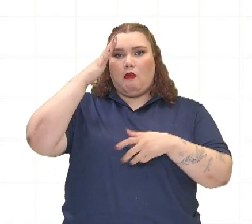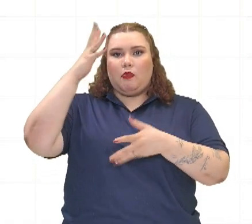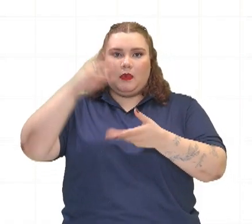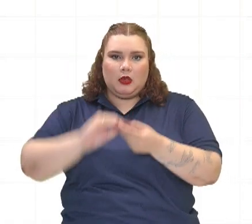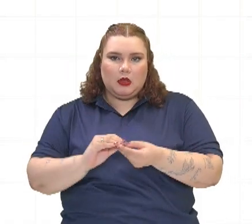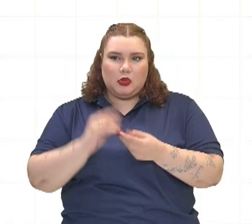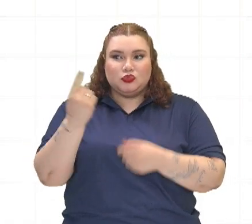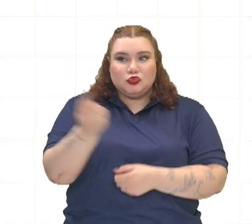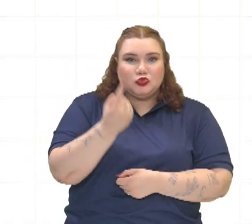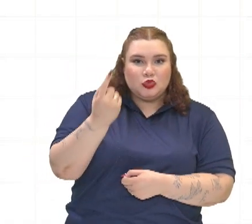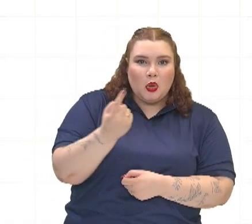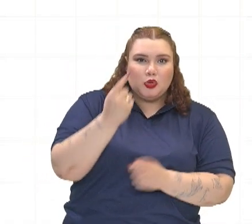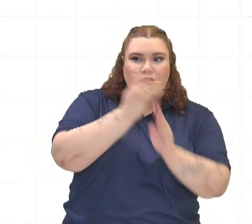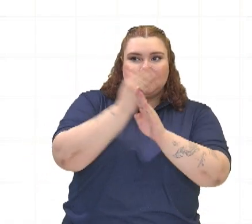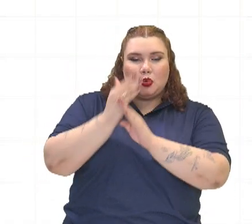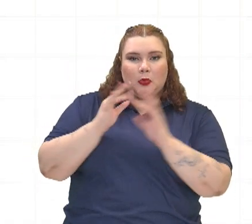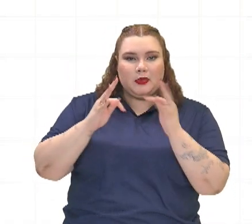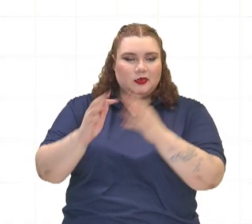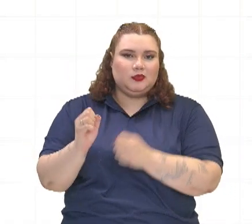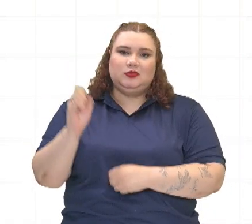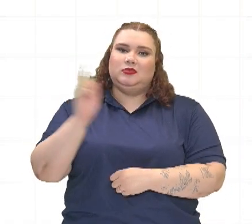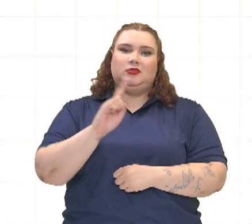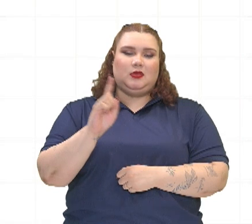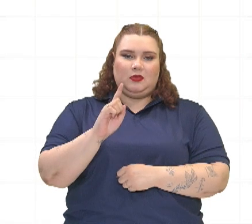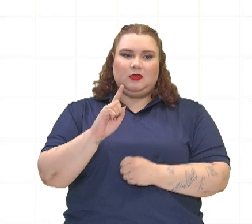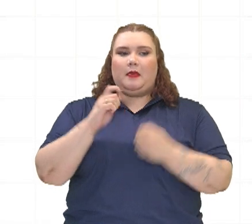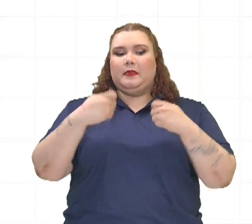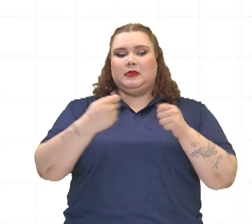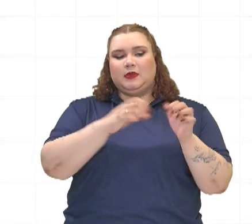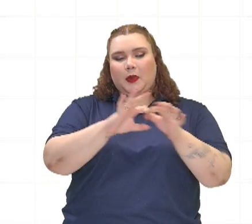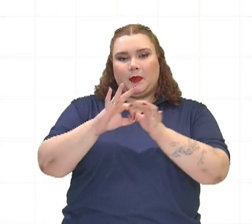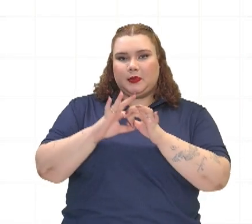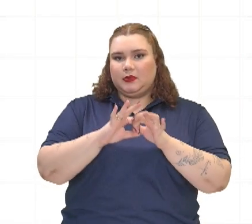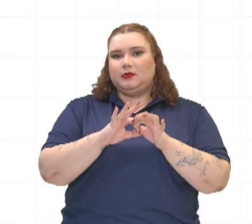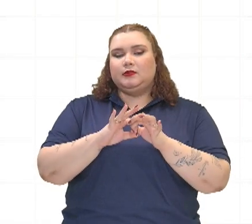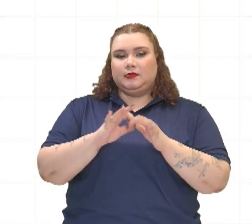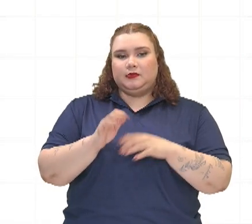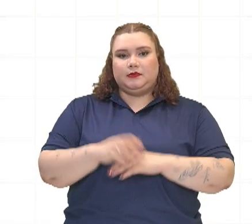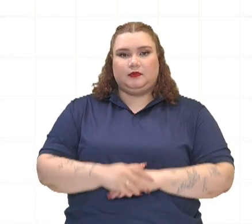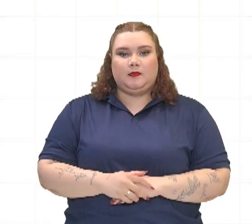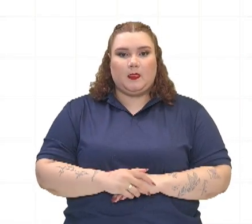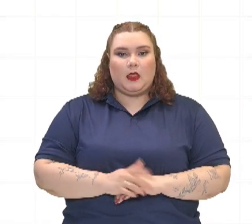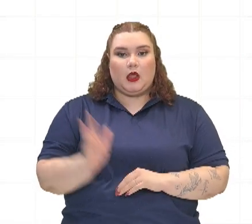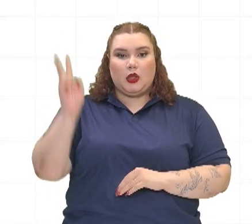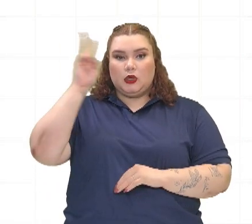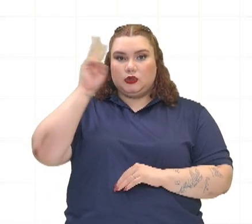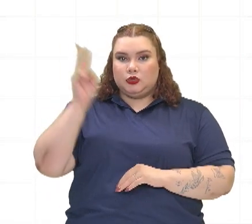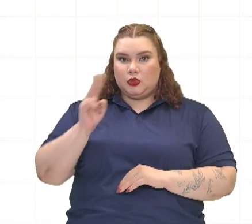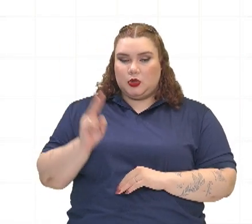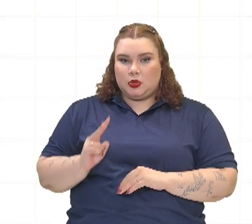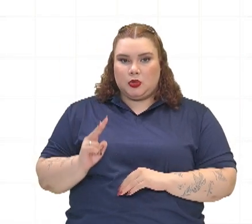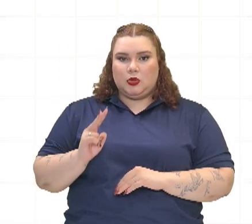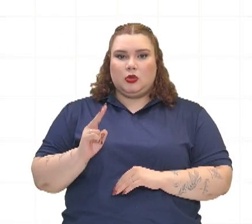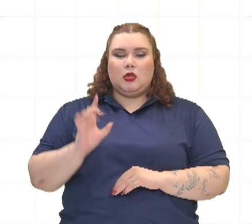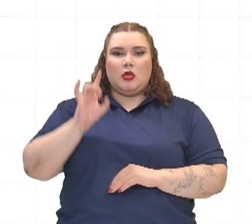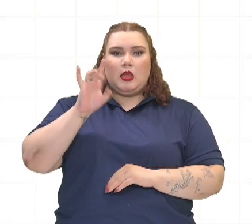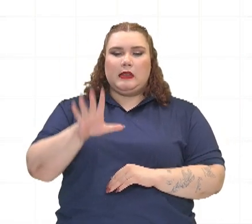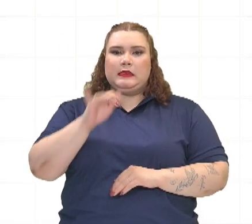sozinho, muito menos a história. A história, ela não é algo